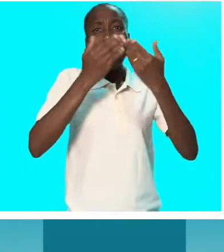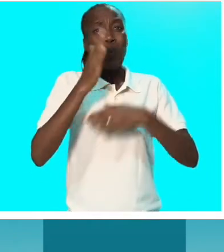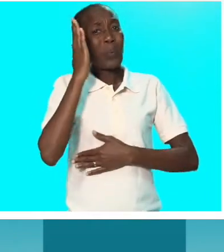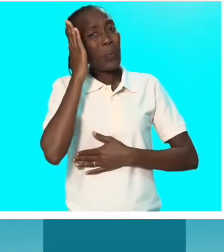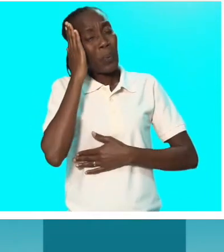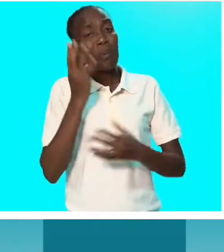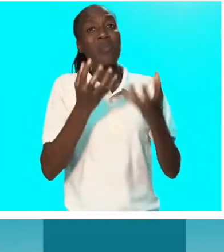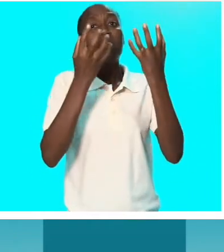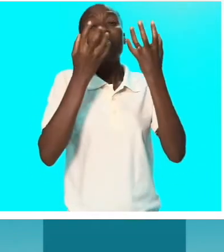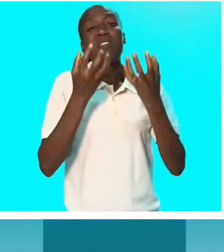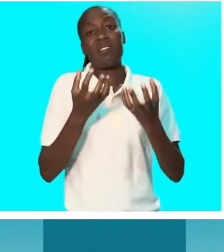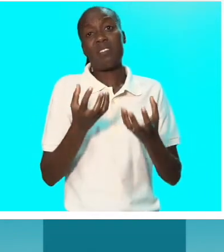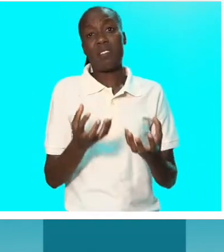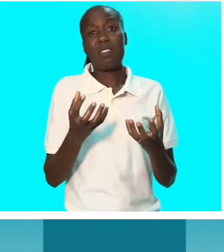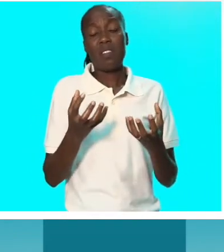dormia.